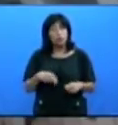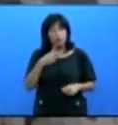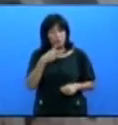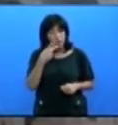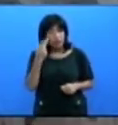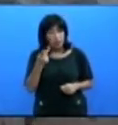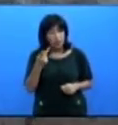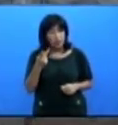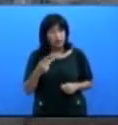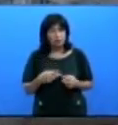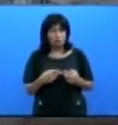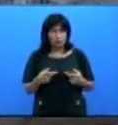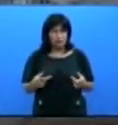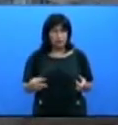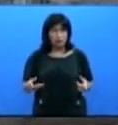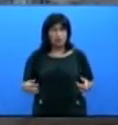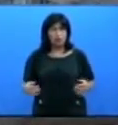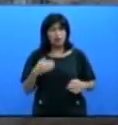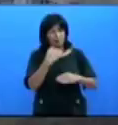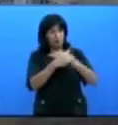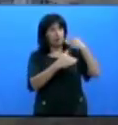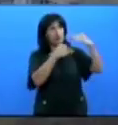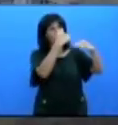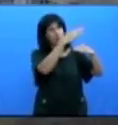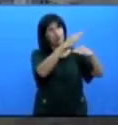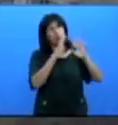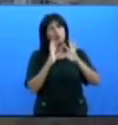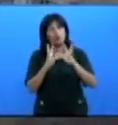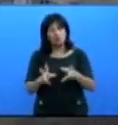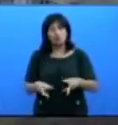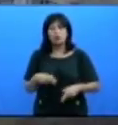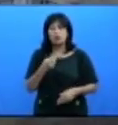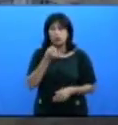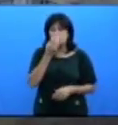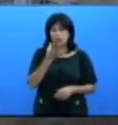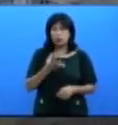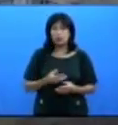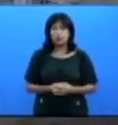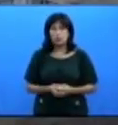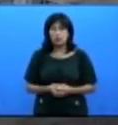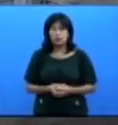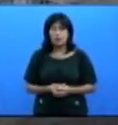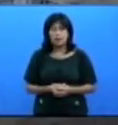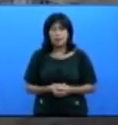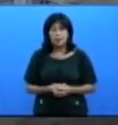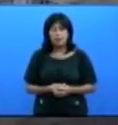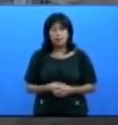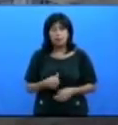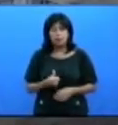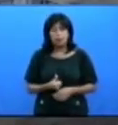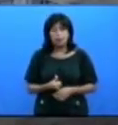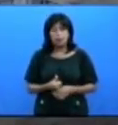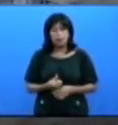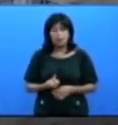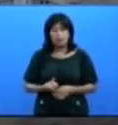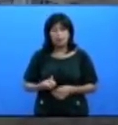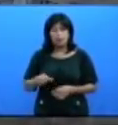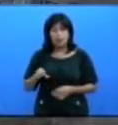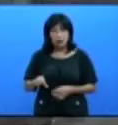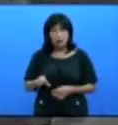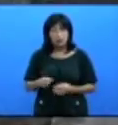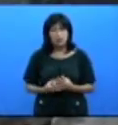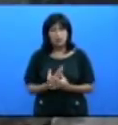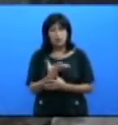vocês para dizer que, em 2 de março de 2009, através da Resolução 1669, criou-se